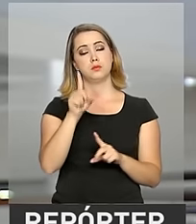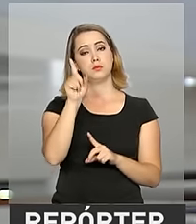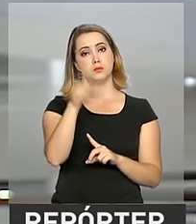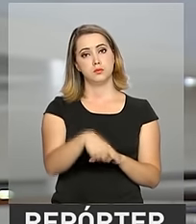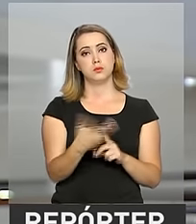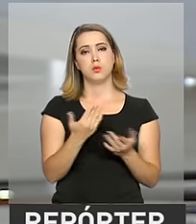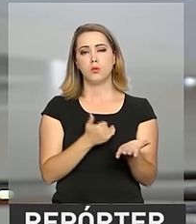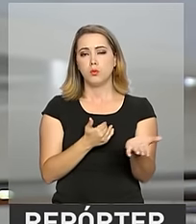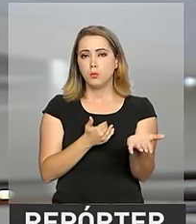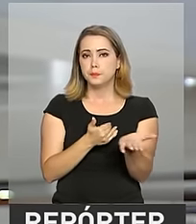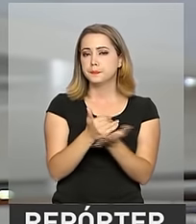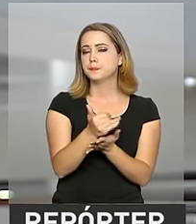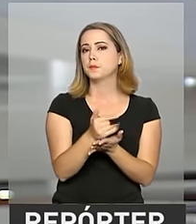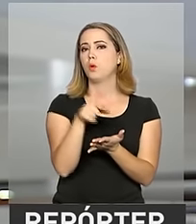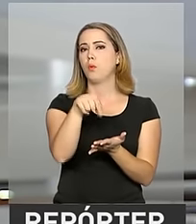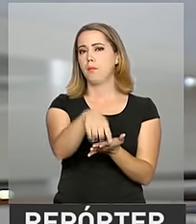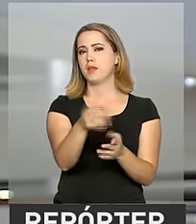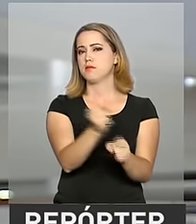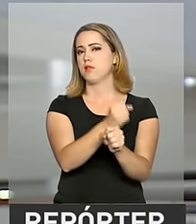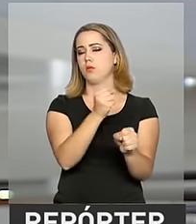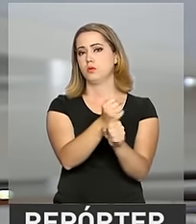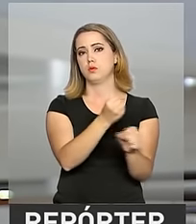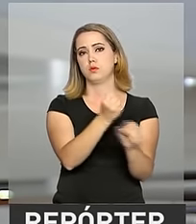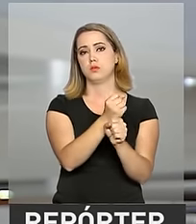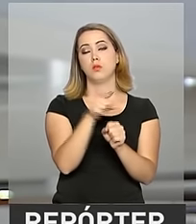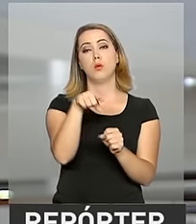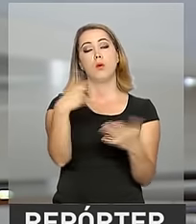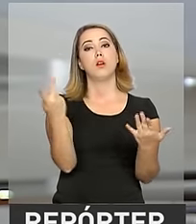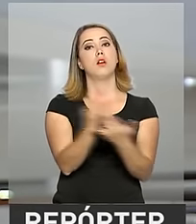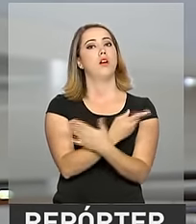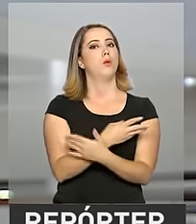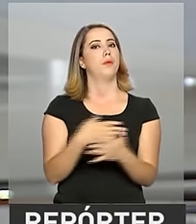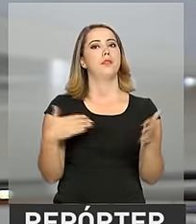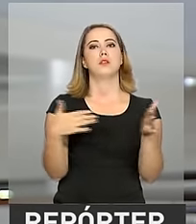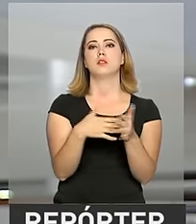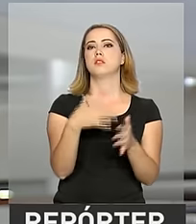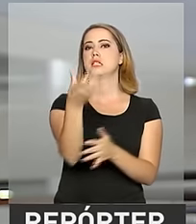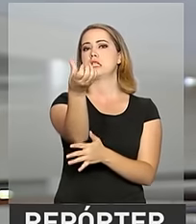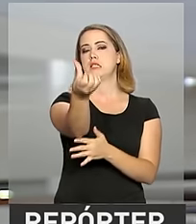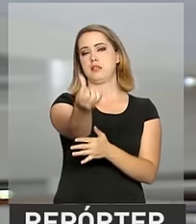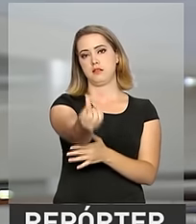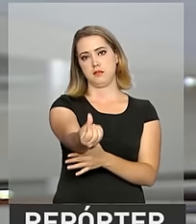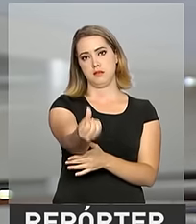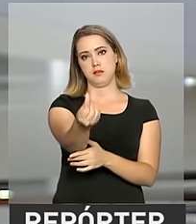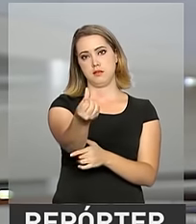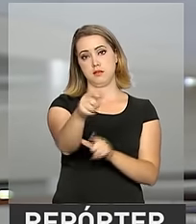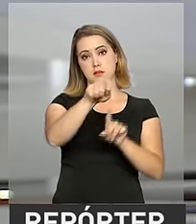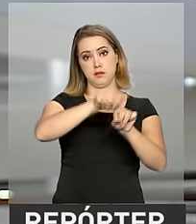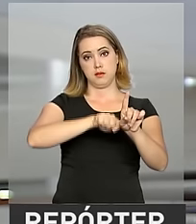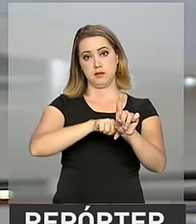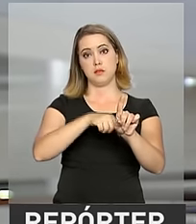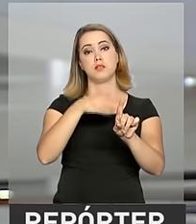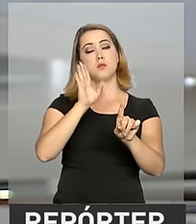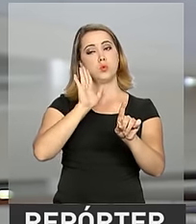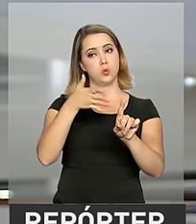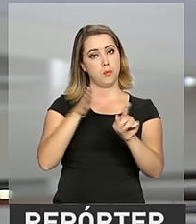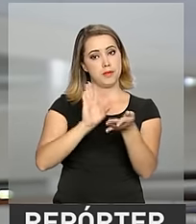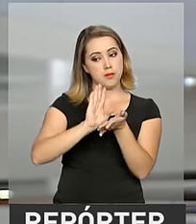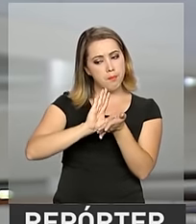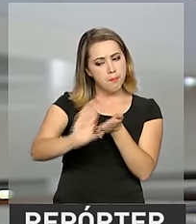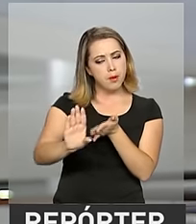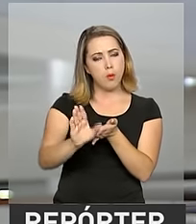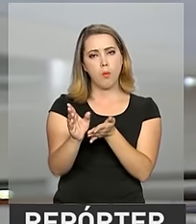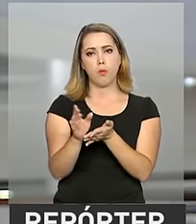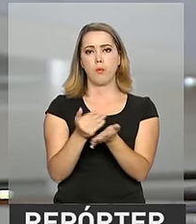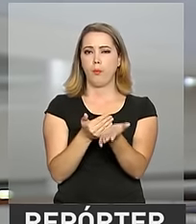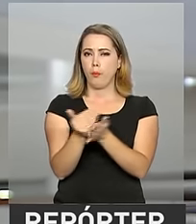ao início do empreendimento. Ele deve ocorrer em até 6 meses, assim que o repasse for feito